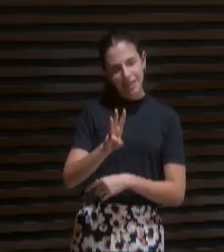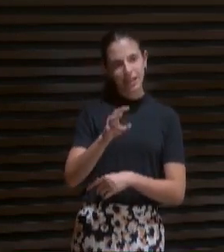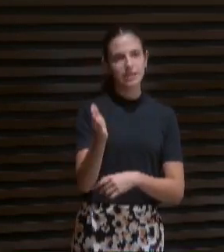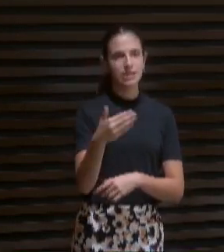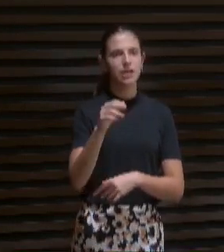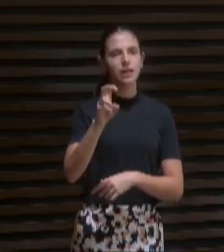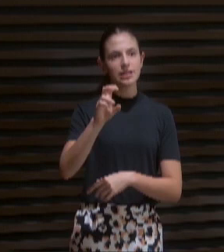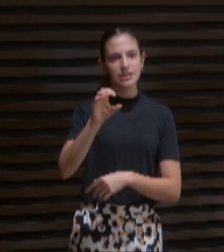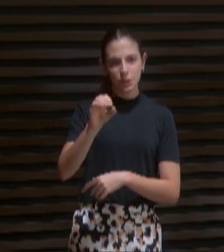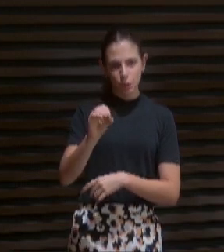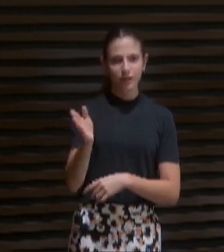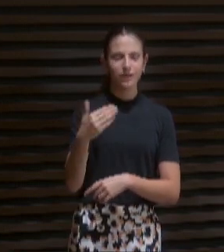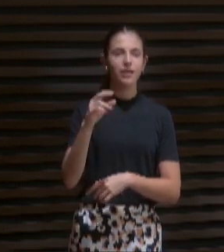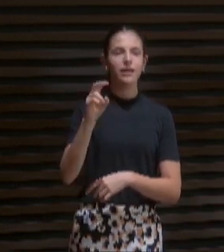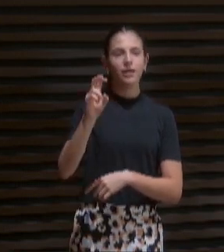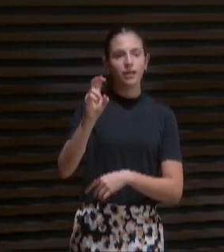base temos 500.